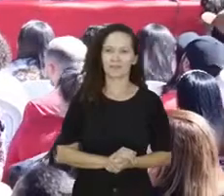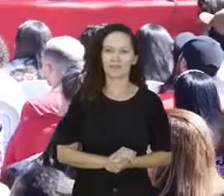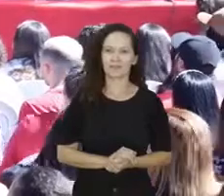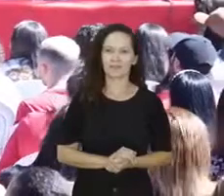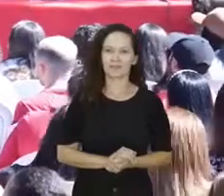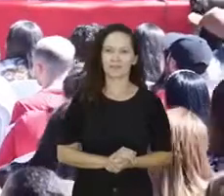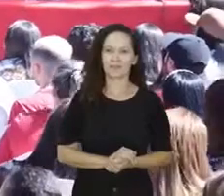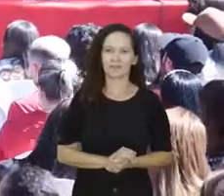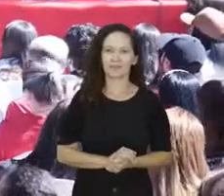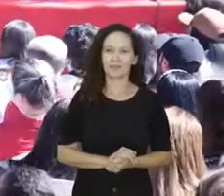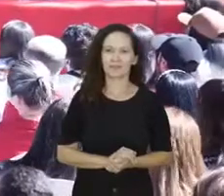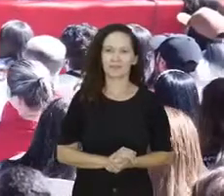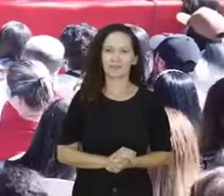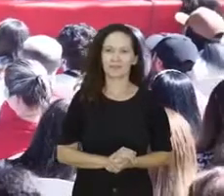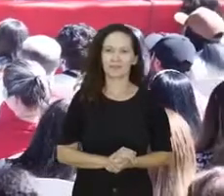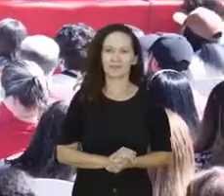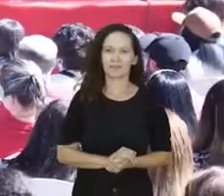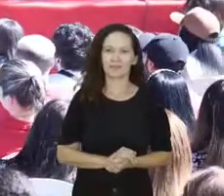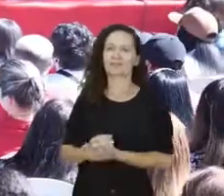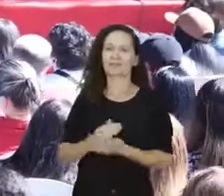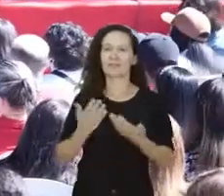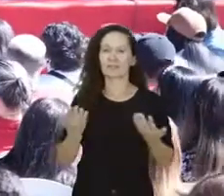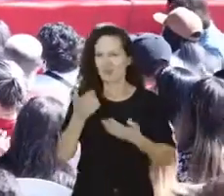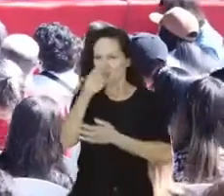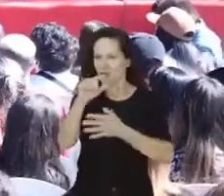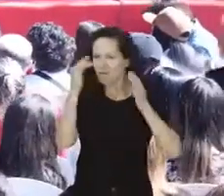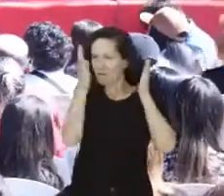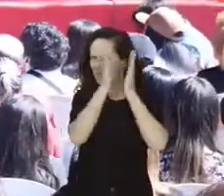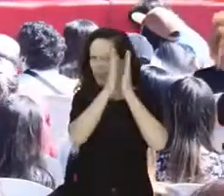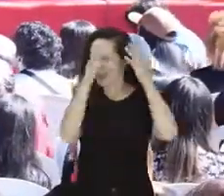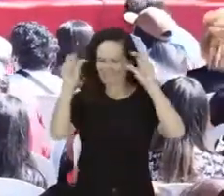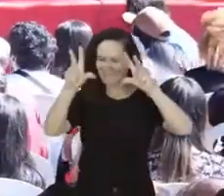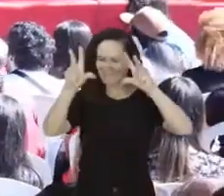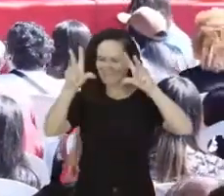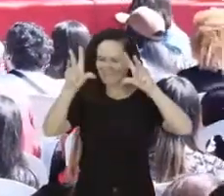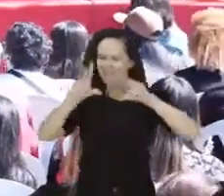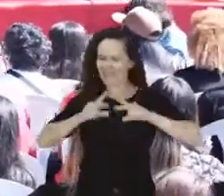Oi. Bate mais uma vez, palma pra Sabrina, ela merece.